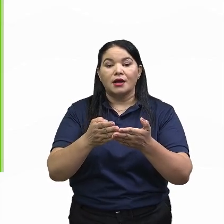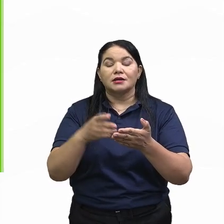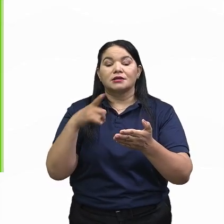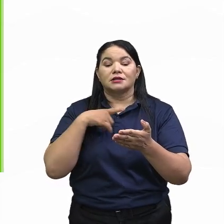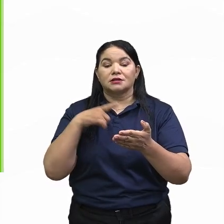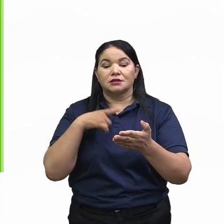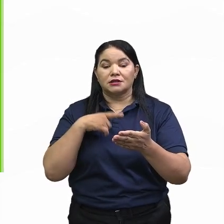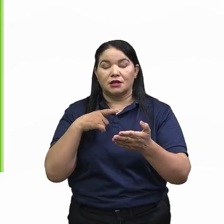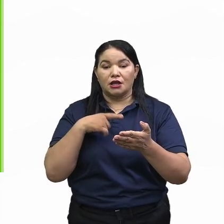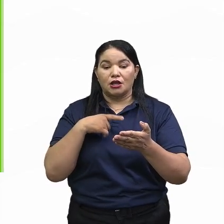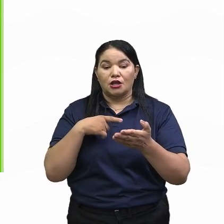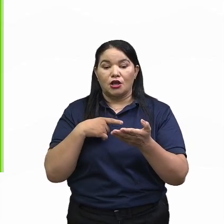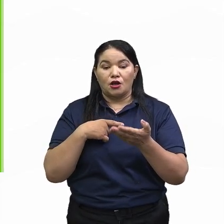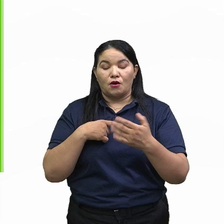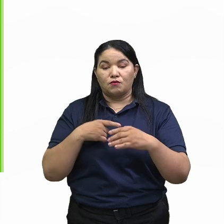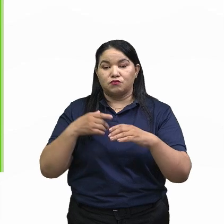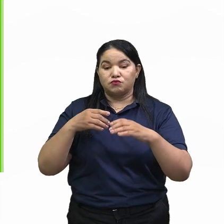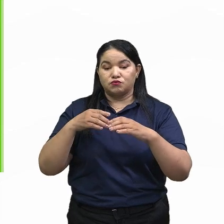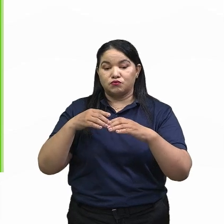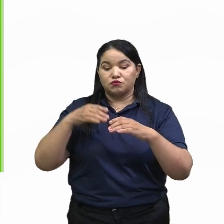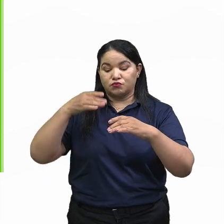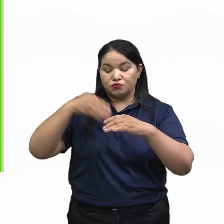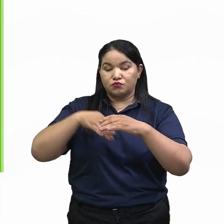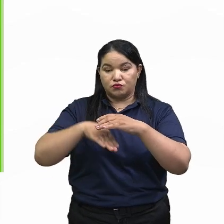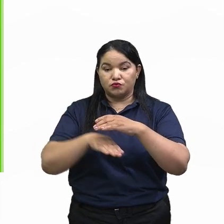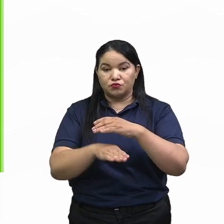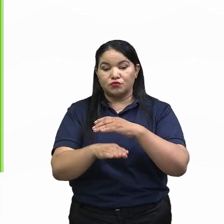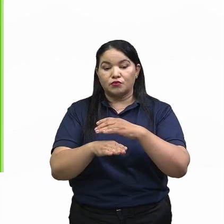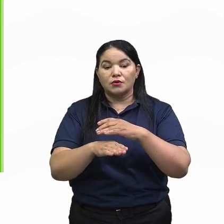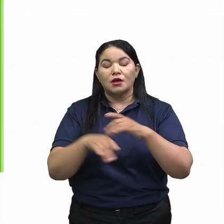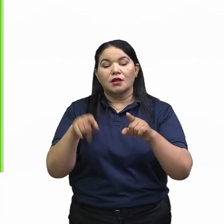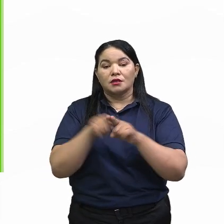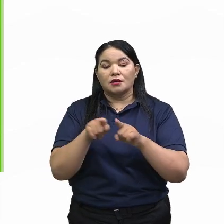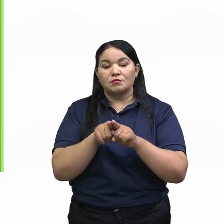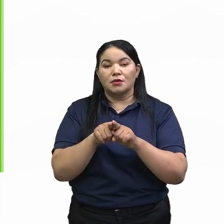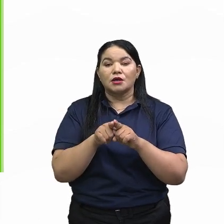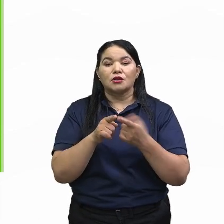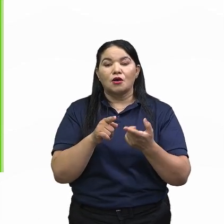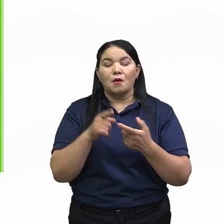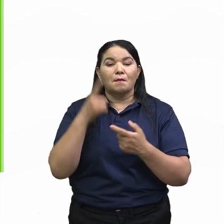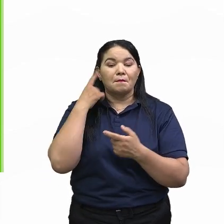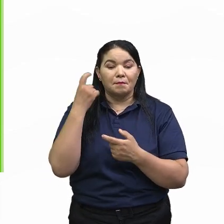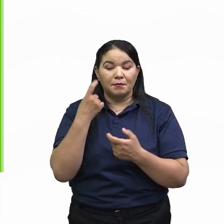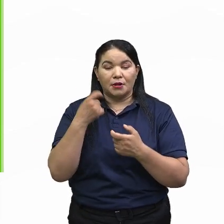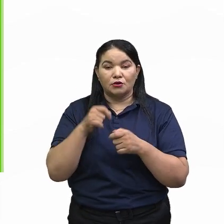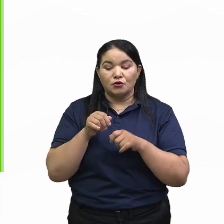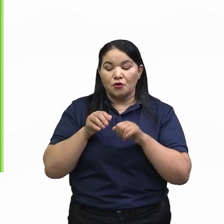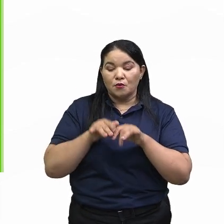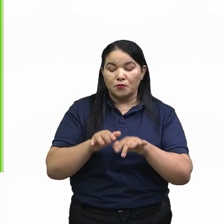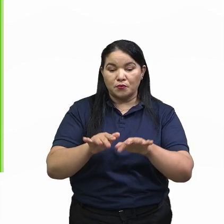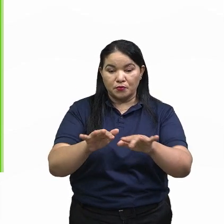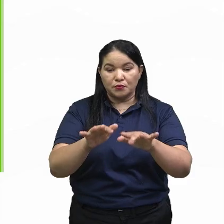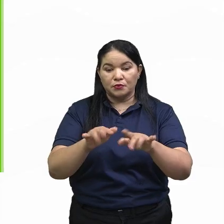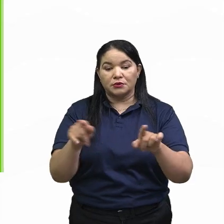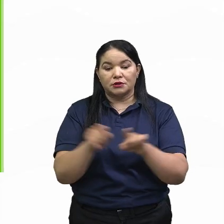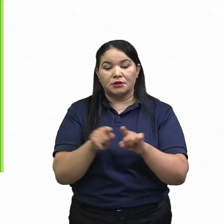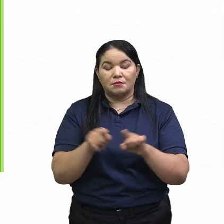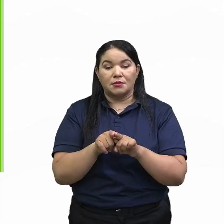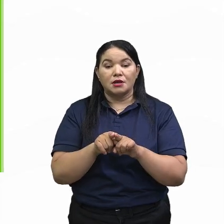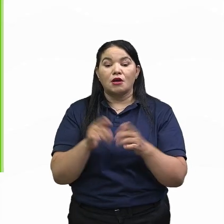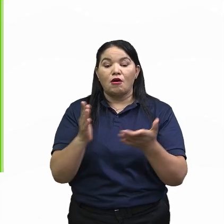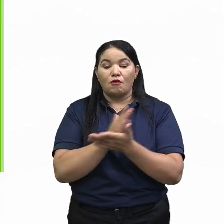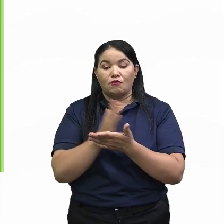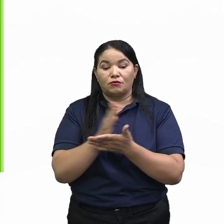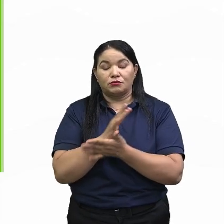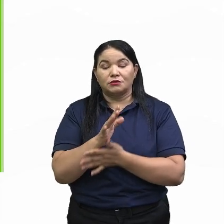detectar submarinos, tá certo? Temos aí também a questão da ecolocalização, né, usada por alguns animais para